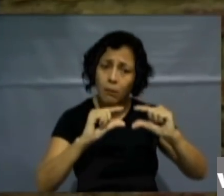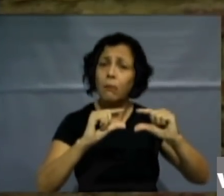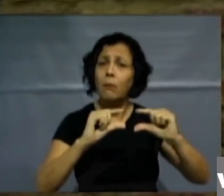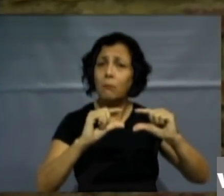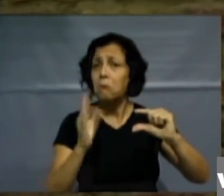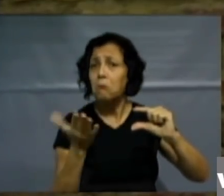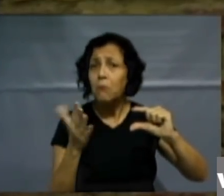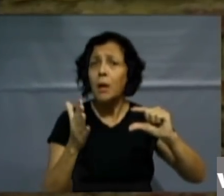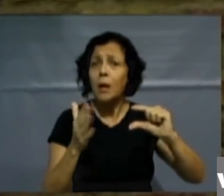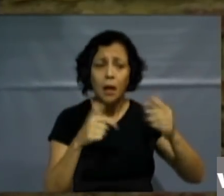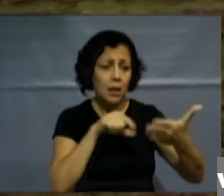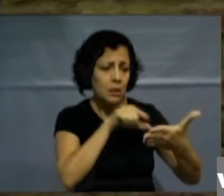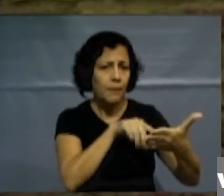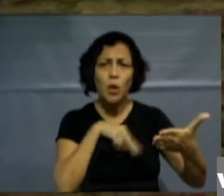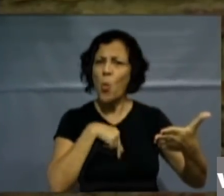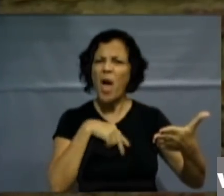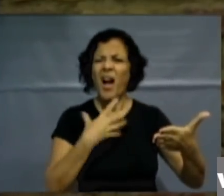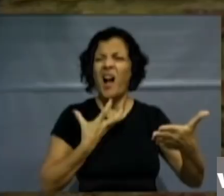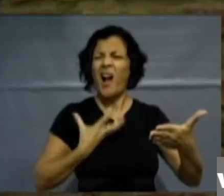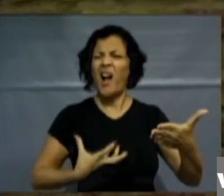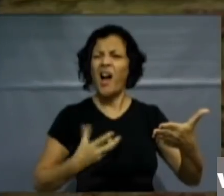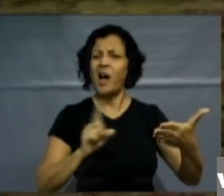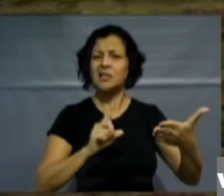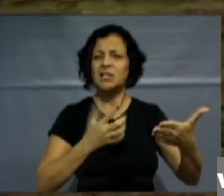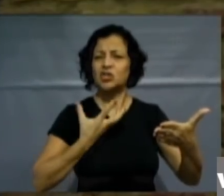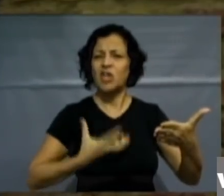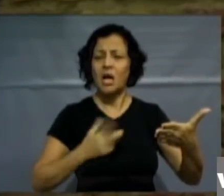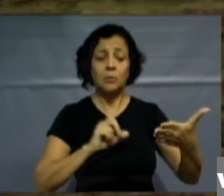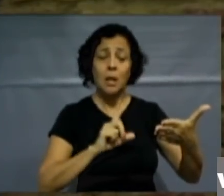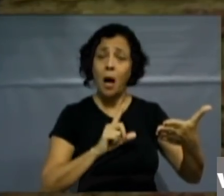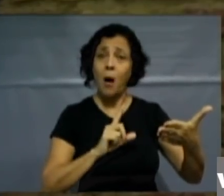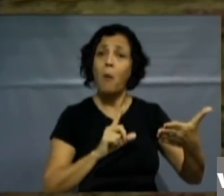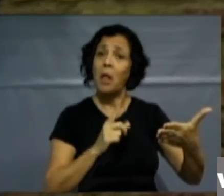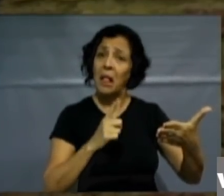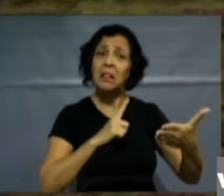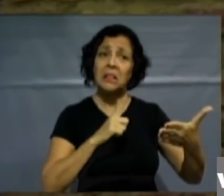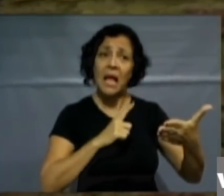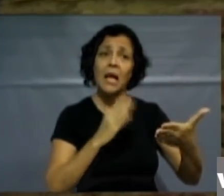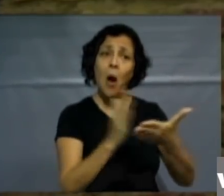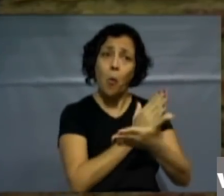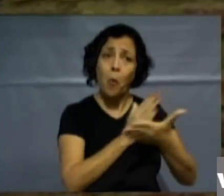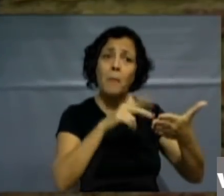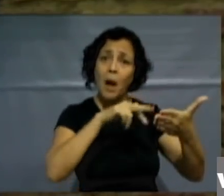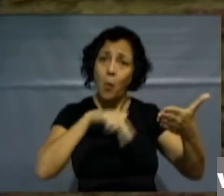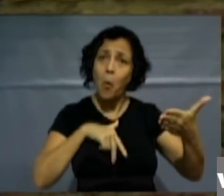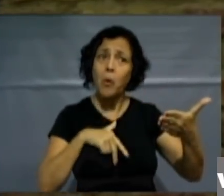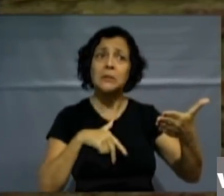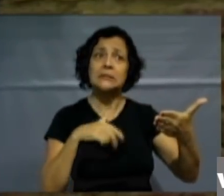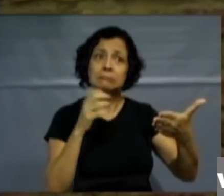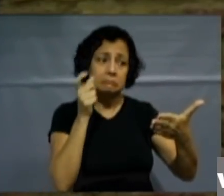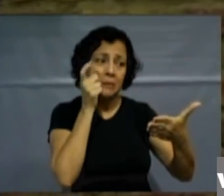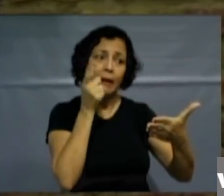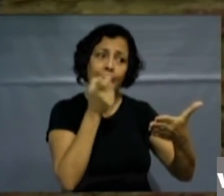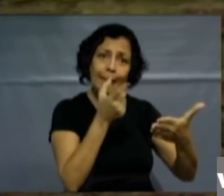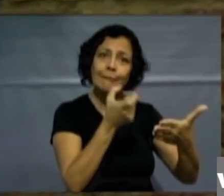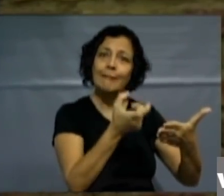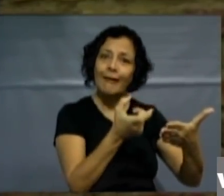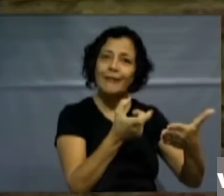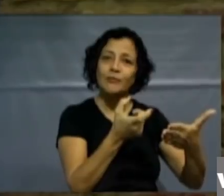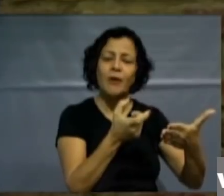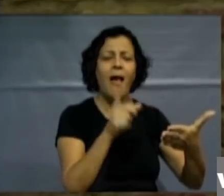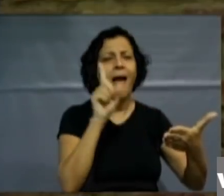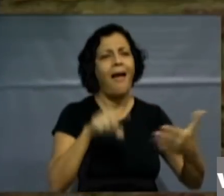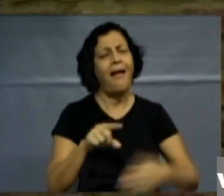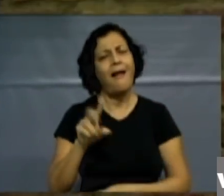tampouco enfadonho, porque, vamos dizer assim, é uma parte até meio que romanceada do Novo Testamento. Então, vale